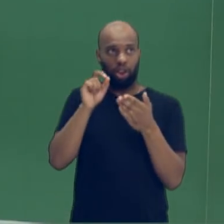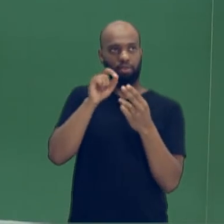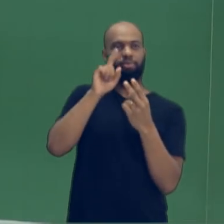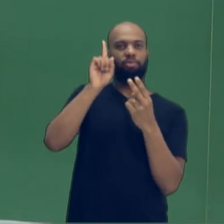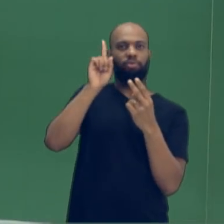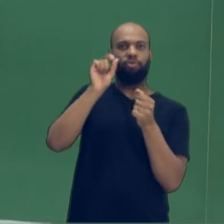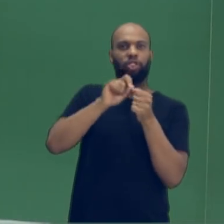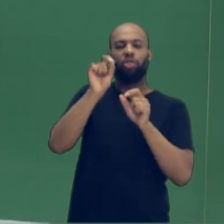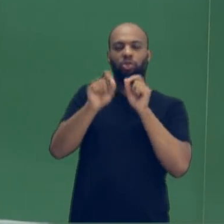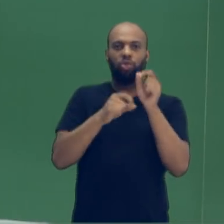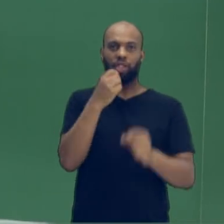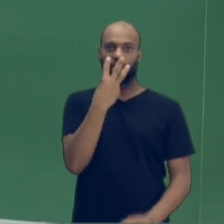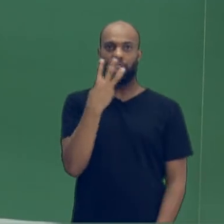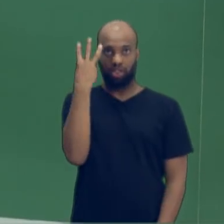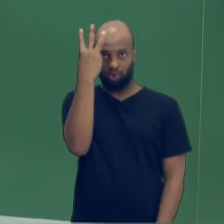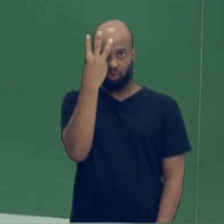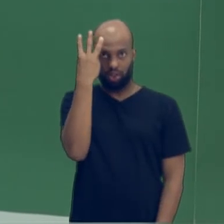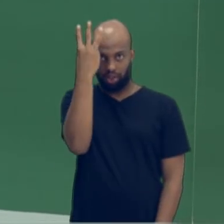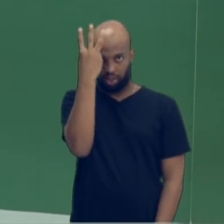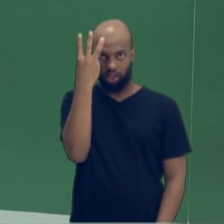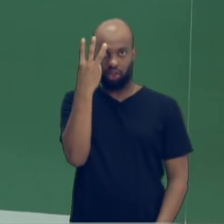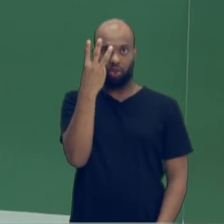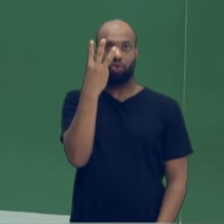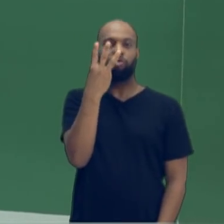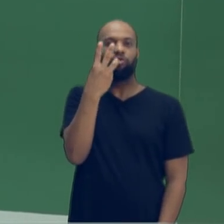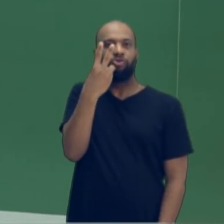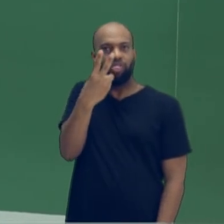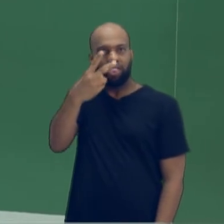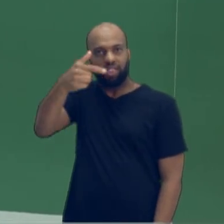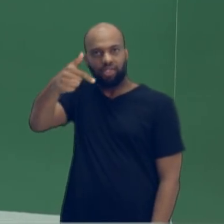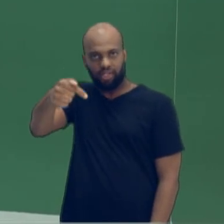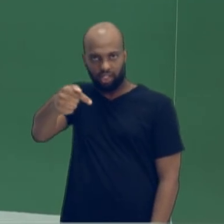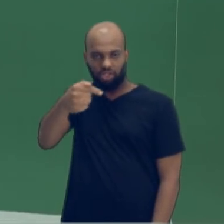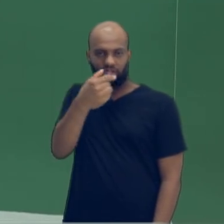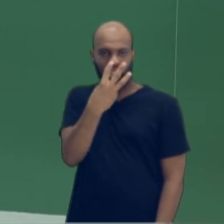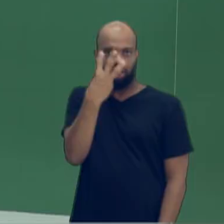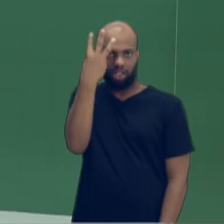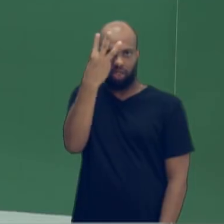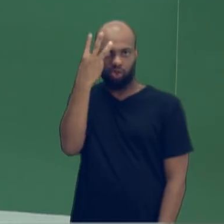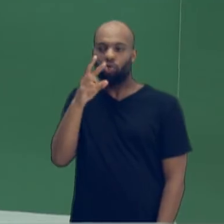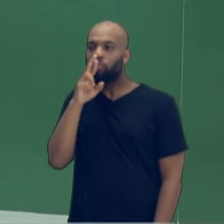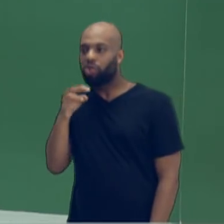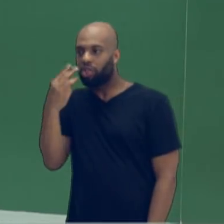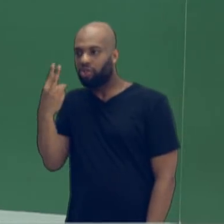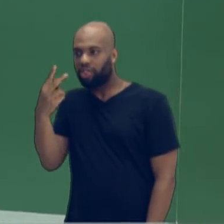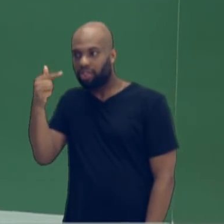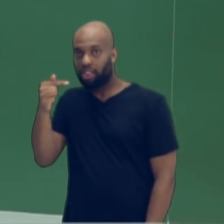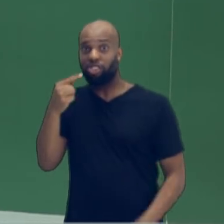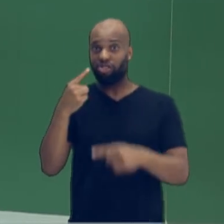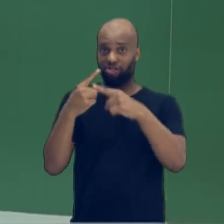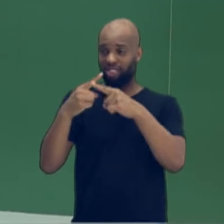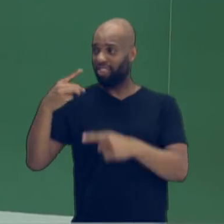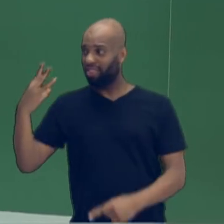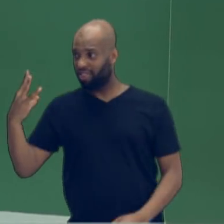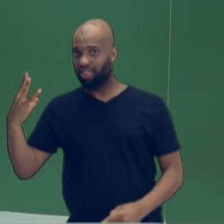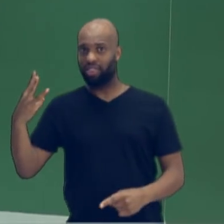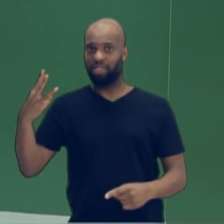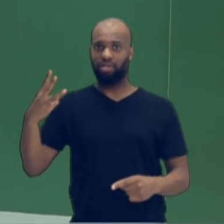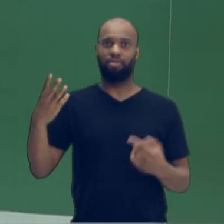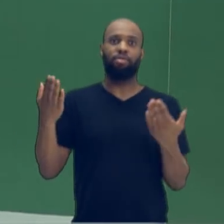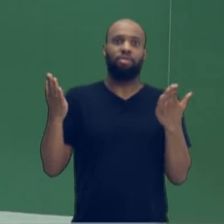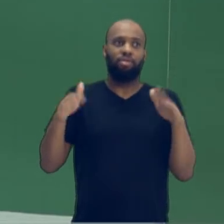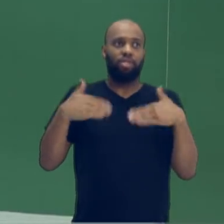de 3 elevado ao cubo é 27, vezes 3, que por sua vez